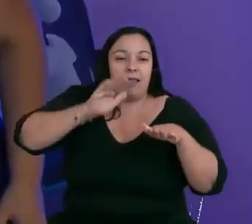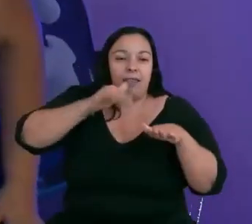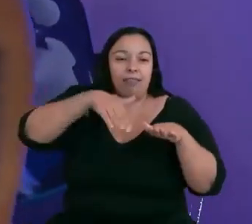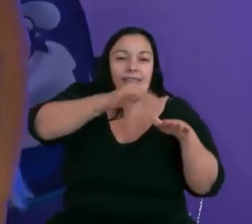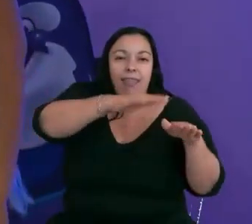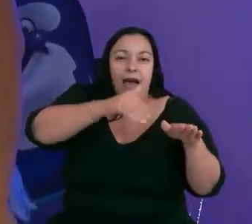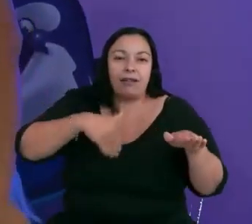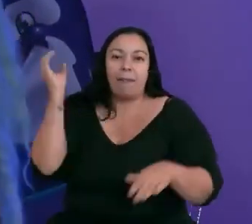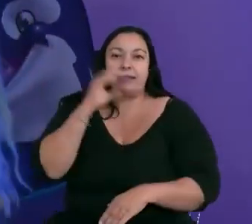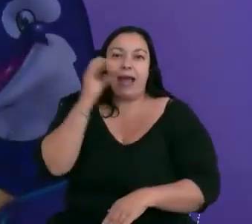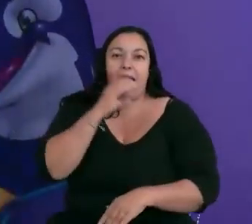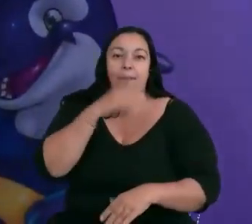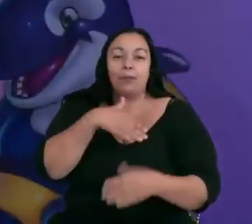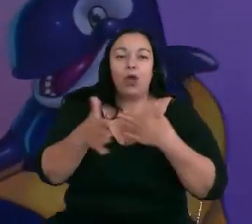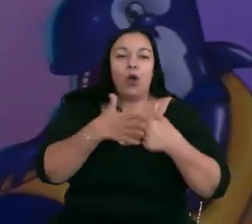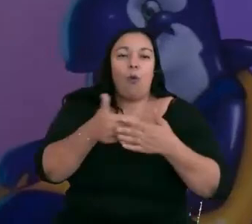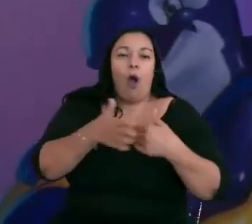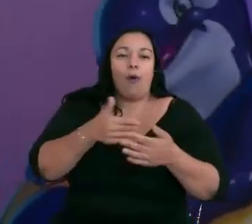animal aquático.